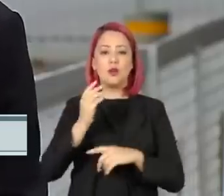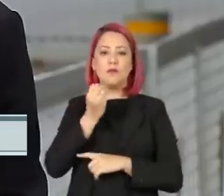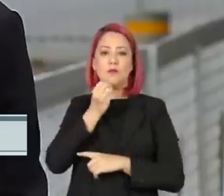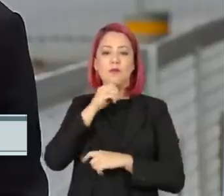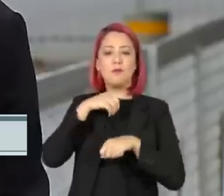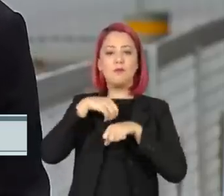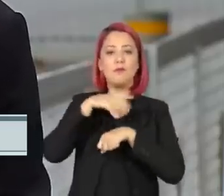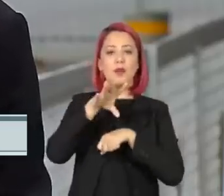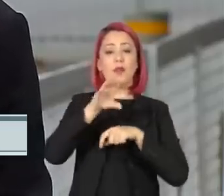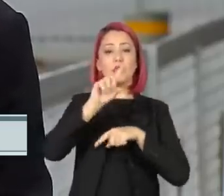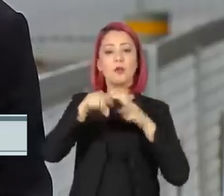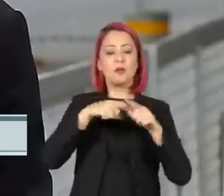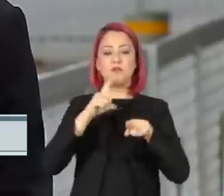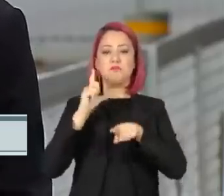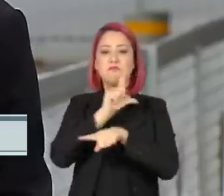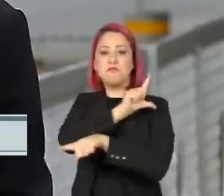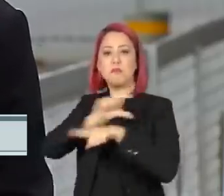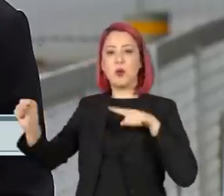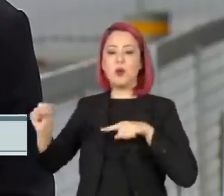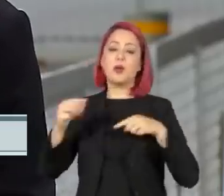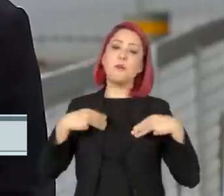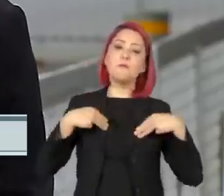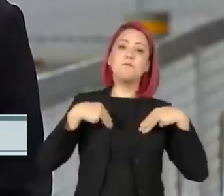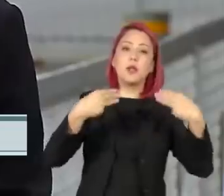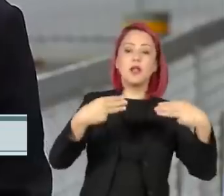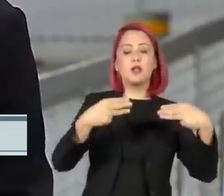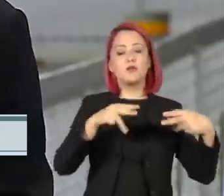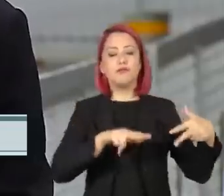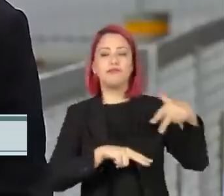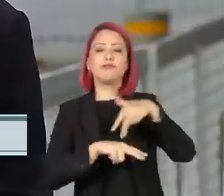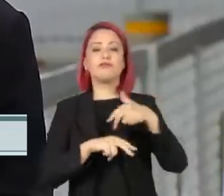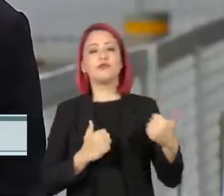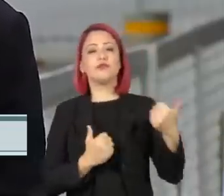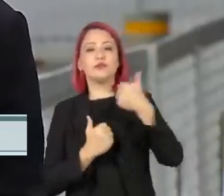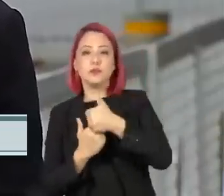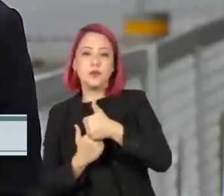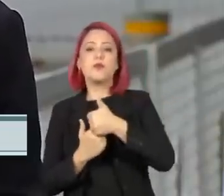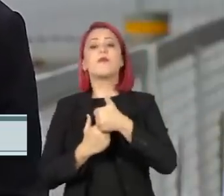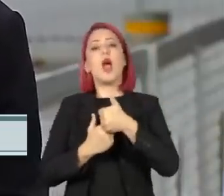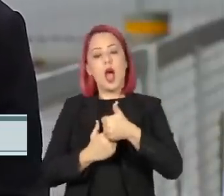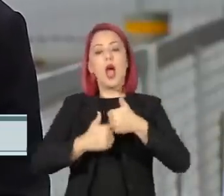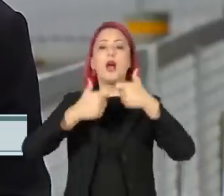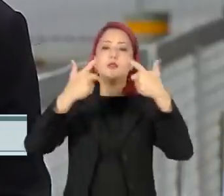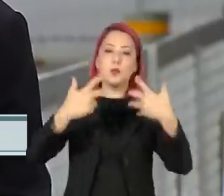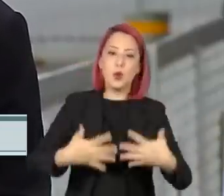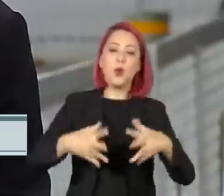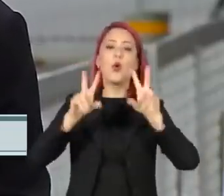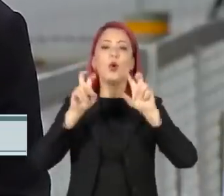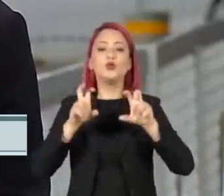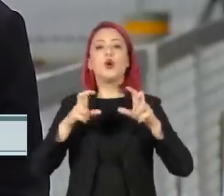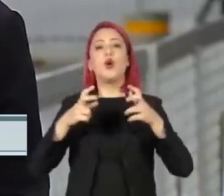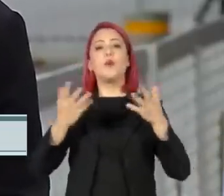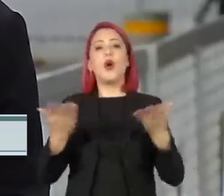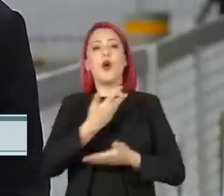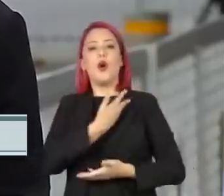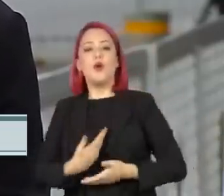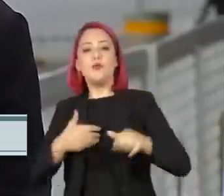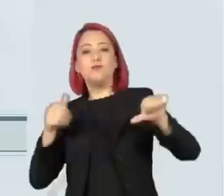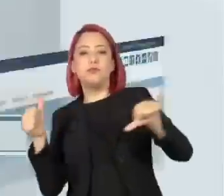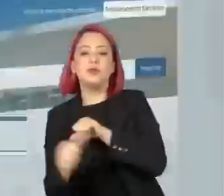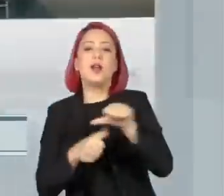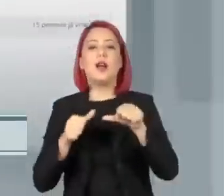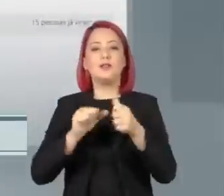ao atual ministro da Casa Civil, Ciro Nogueira. Coube a ele confirmar o início do processo de transição de